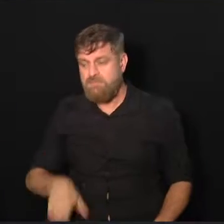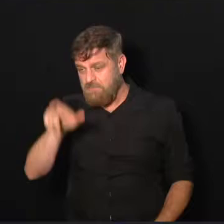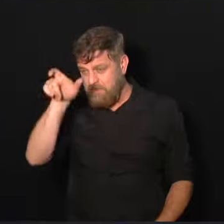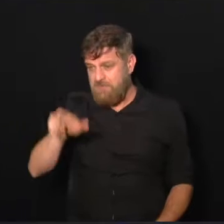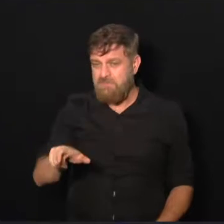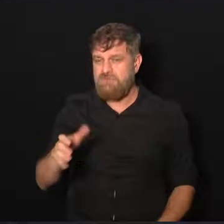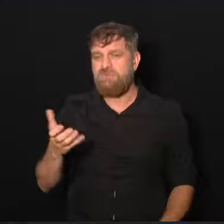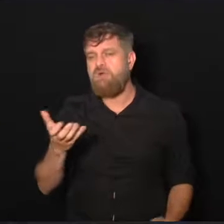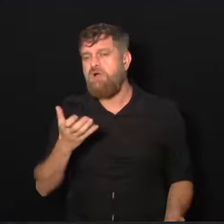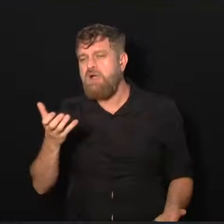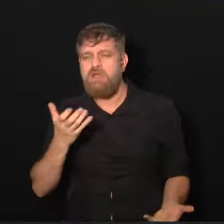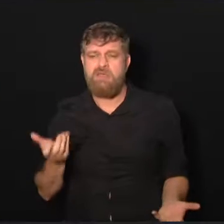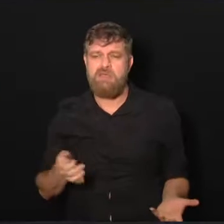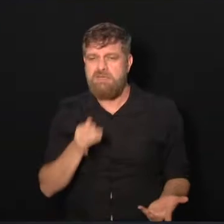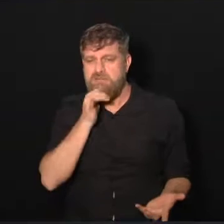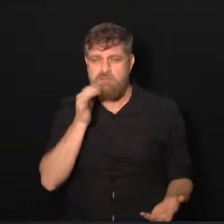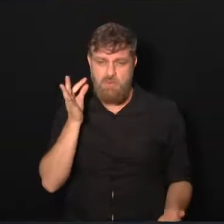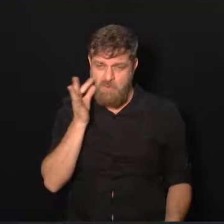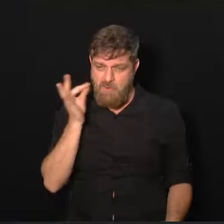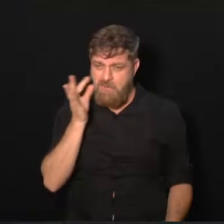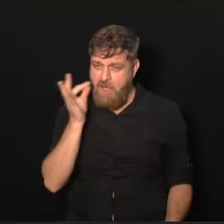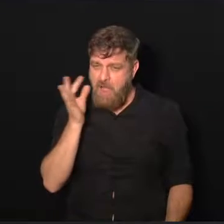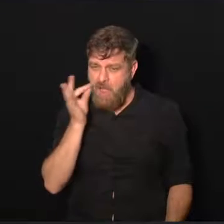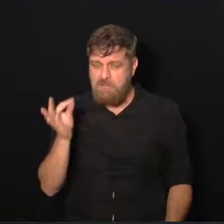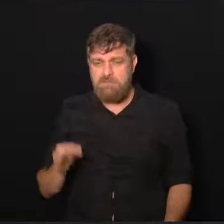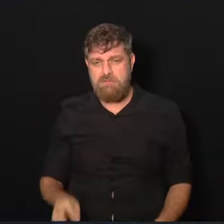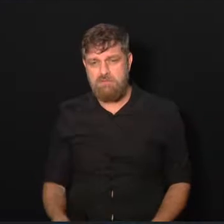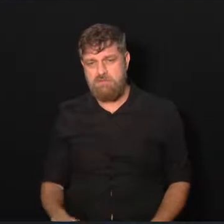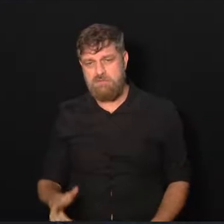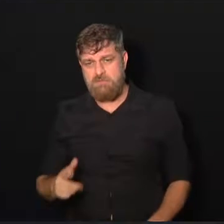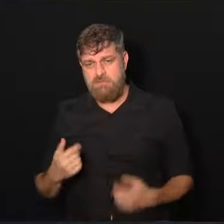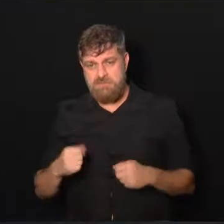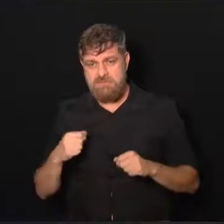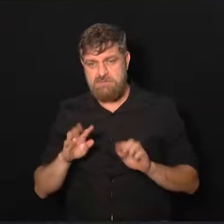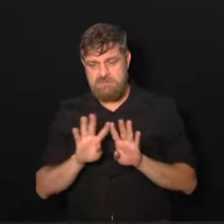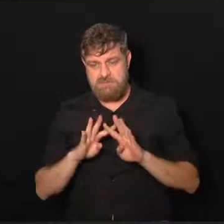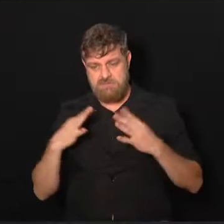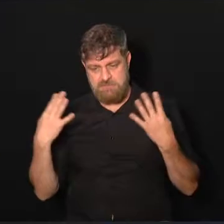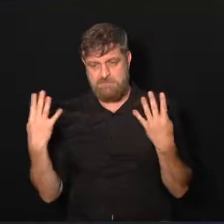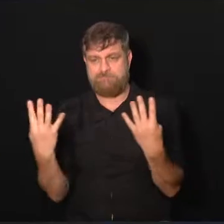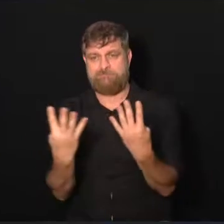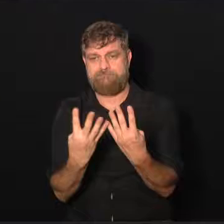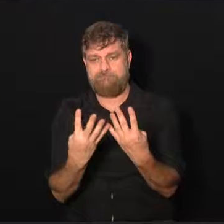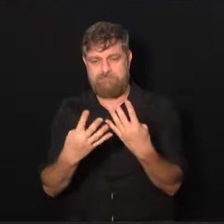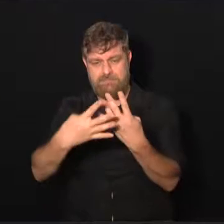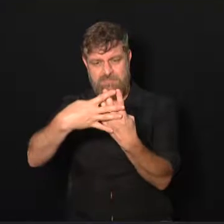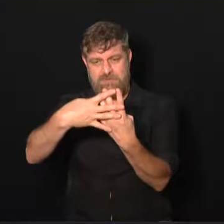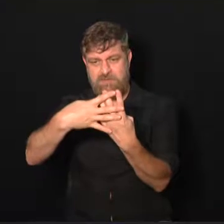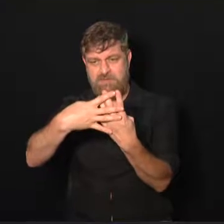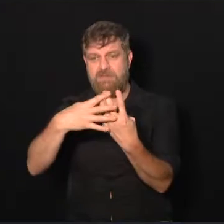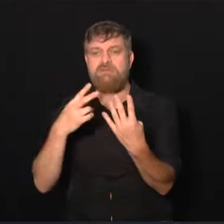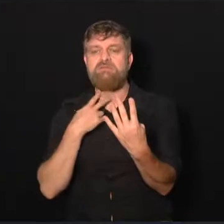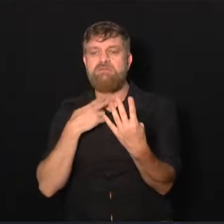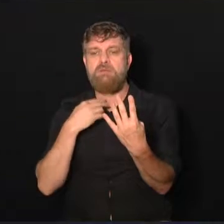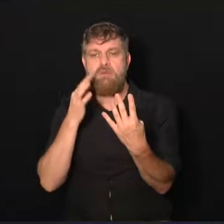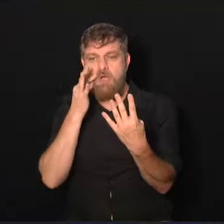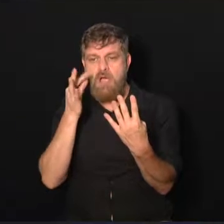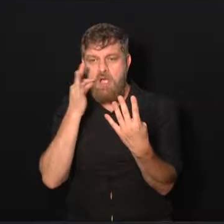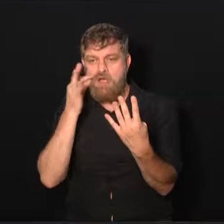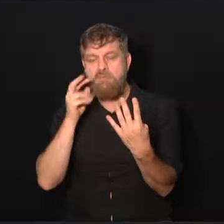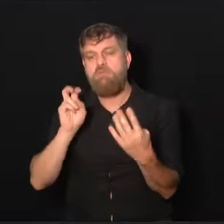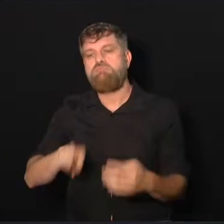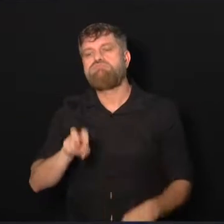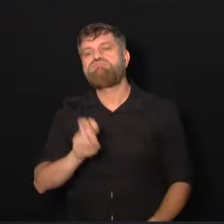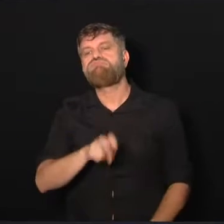quer ter um gato na casa dela, ela tem que cercar a casa dela. Não é permitido que ela deixe o animal andando